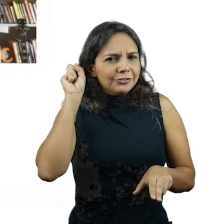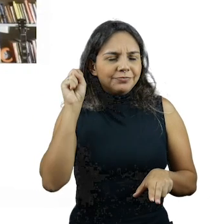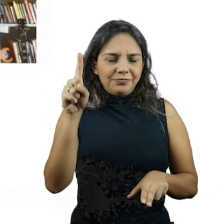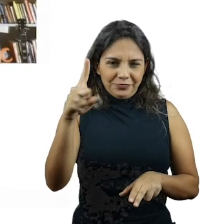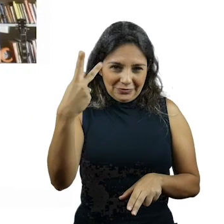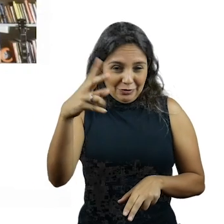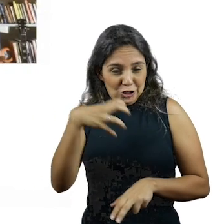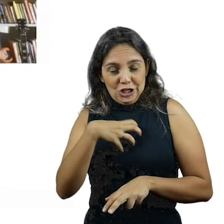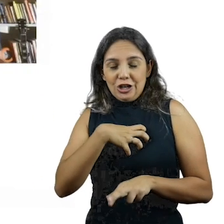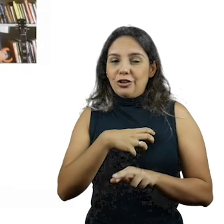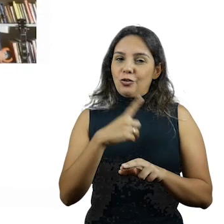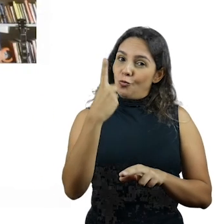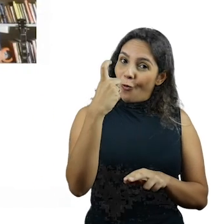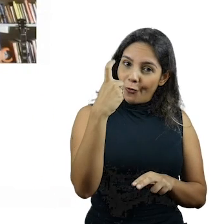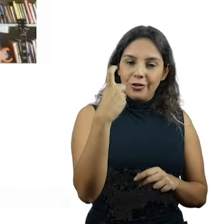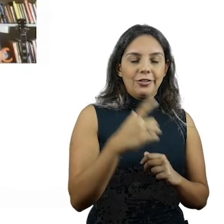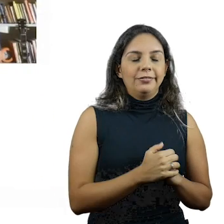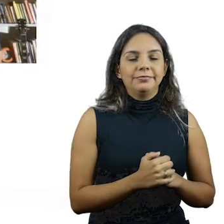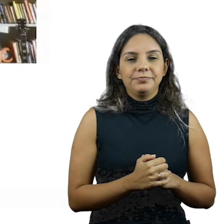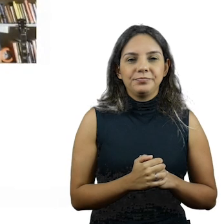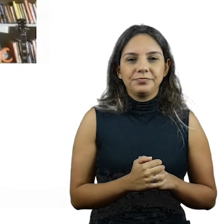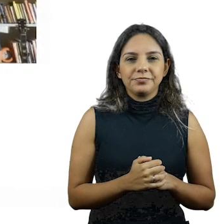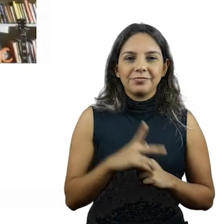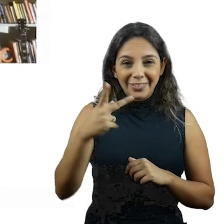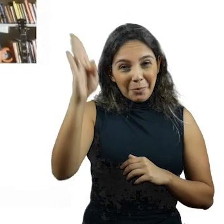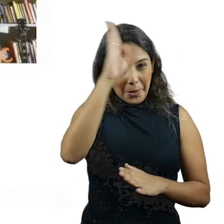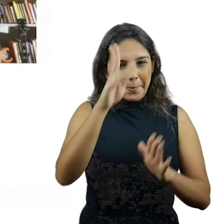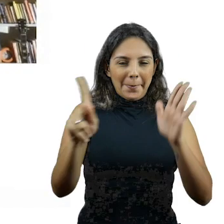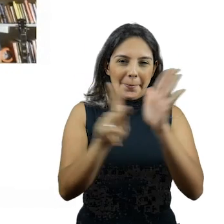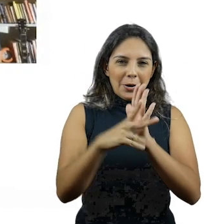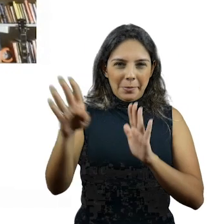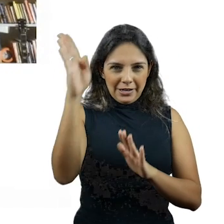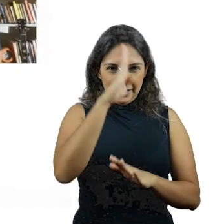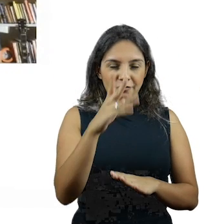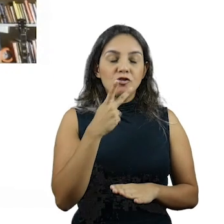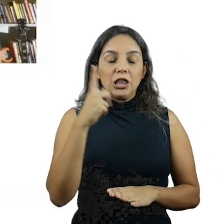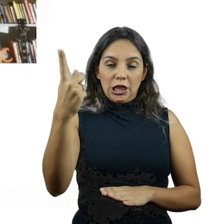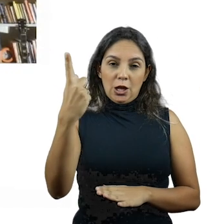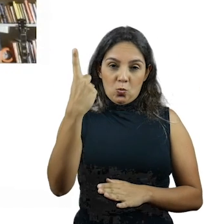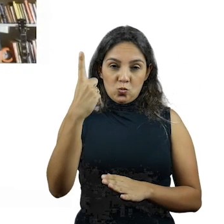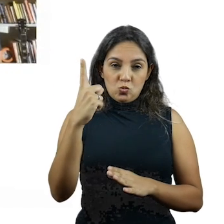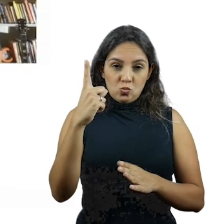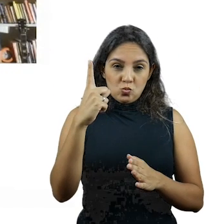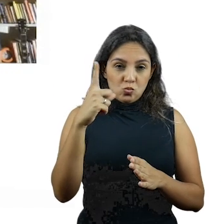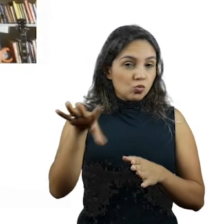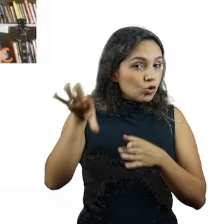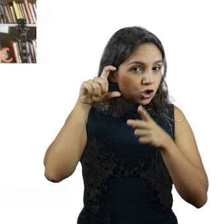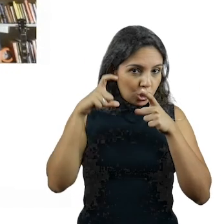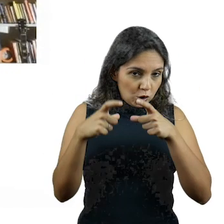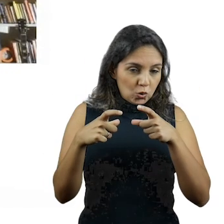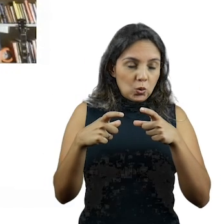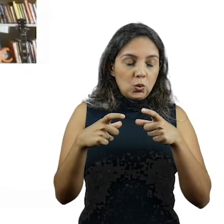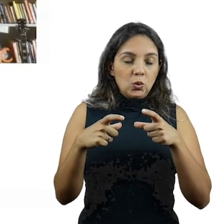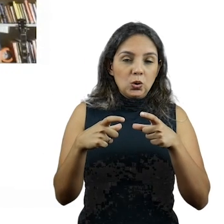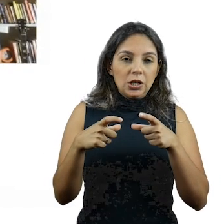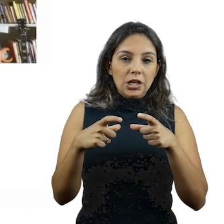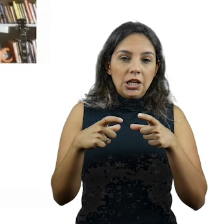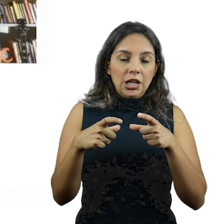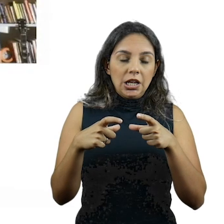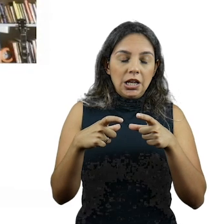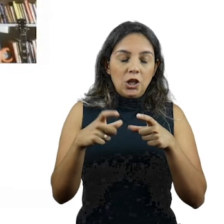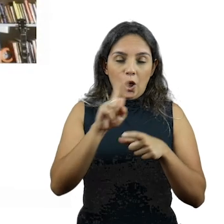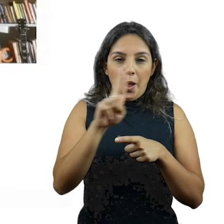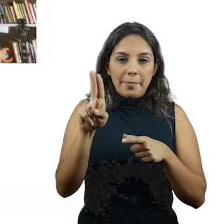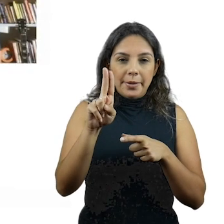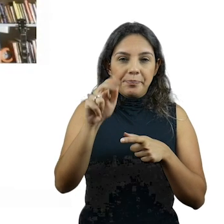que aquilo é rock brasileiro. Ele tem um disco que chama África Brasil, que eu acho que é um dos grandes discos do rock brasileiro, porque na